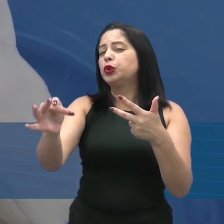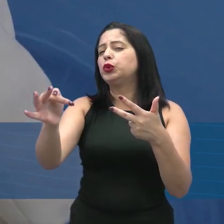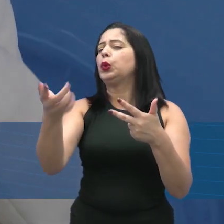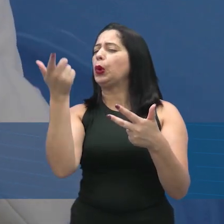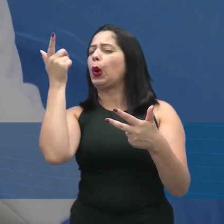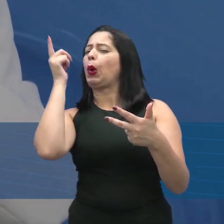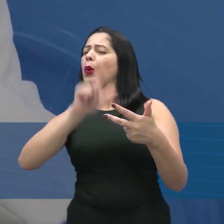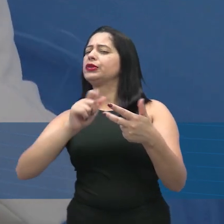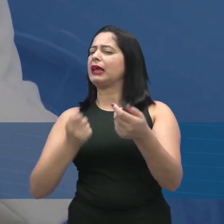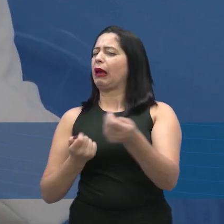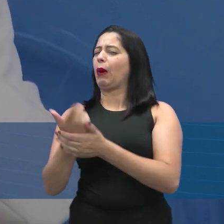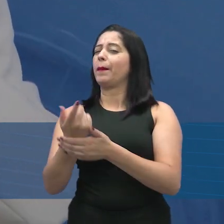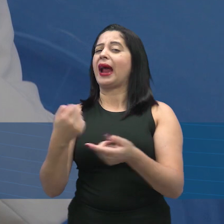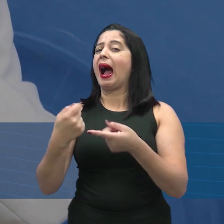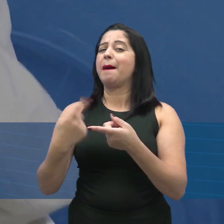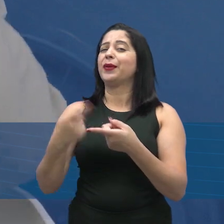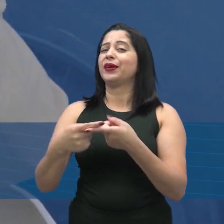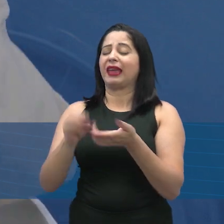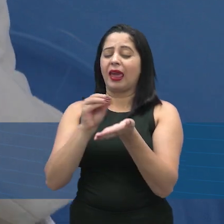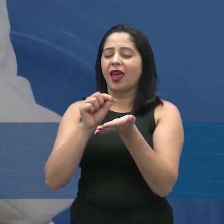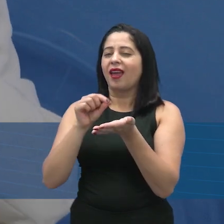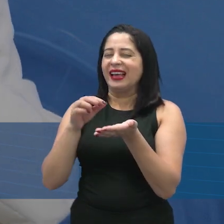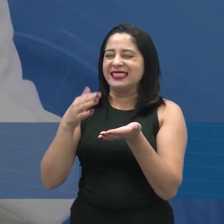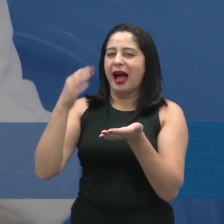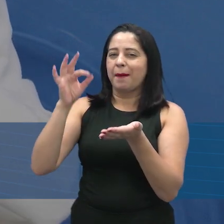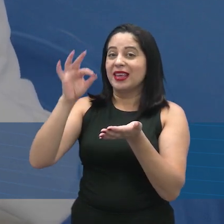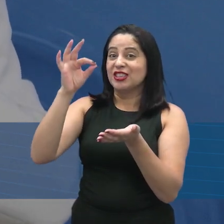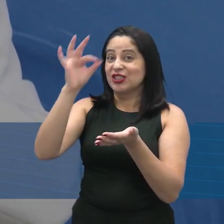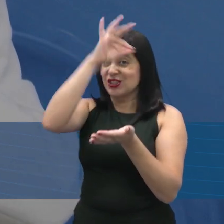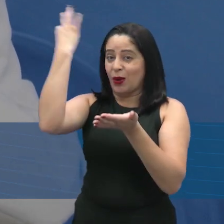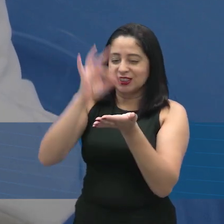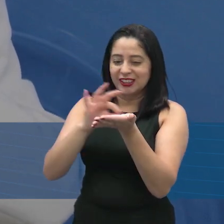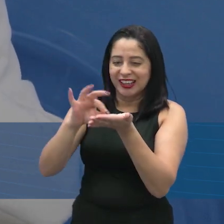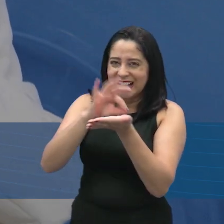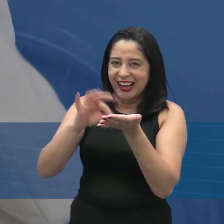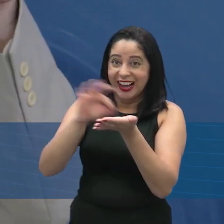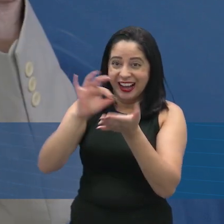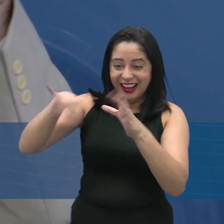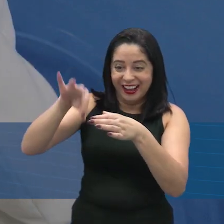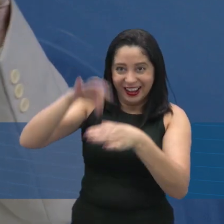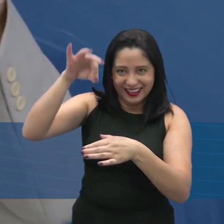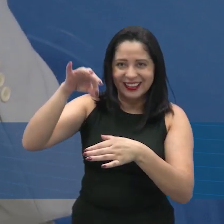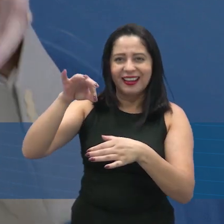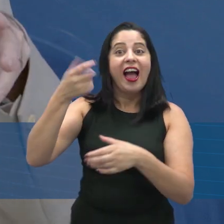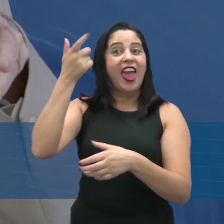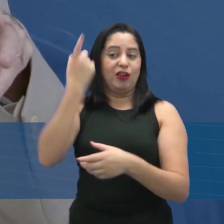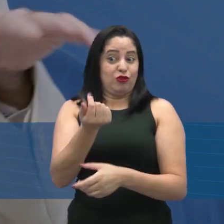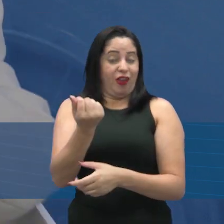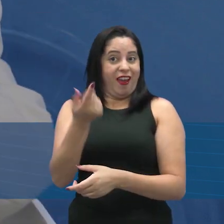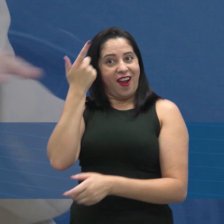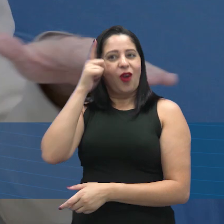não acerta uma mega-sena e não atinge essas expectativas maiores. Então, do ponto de vista do